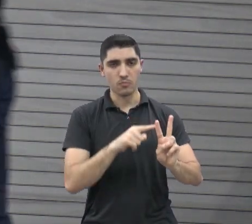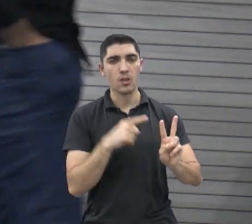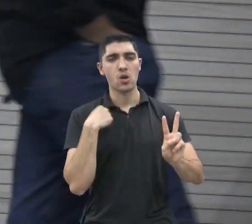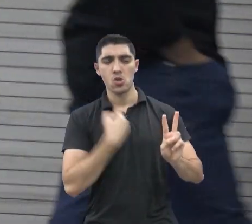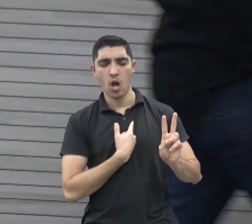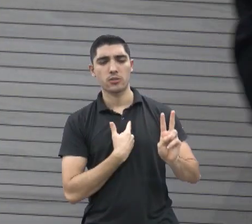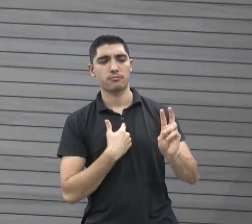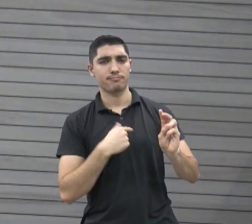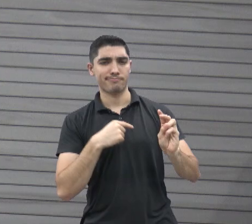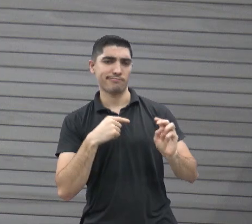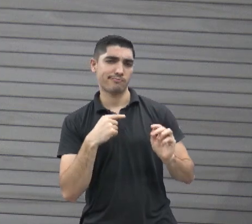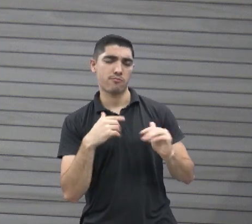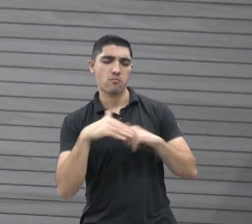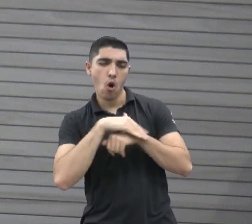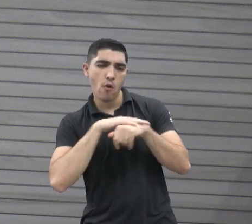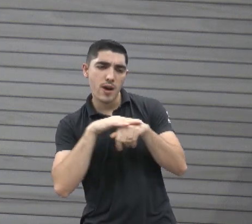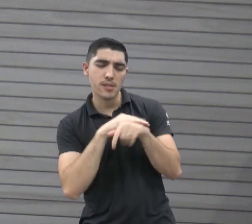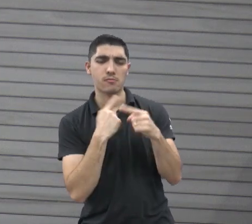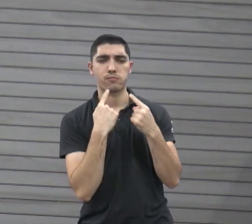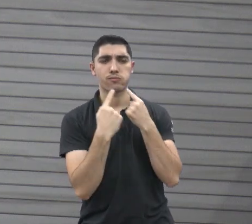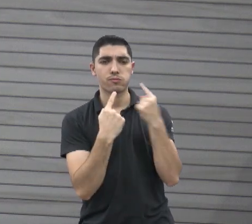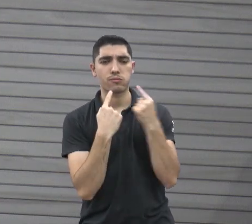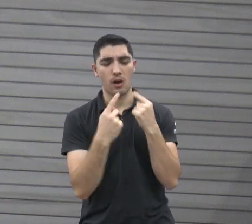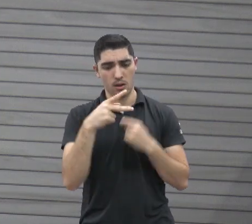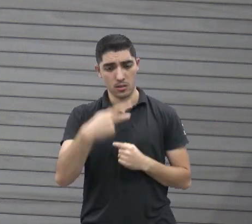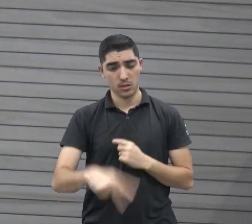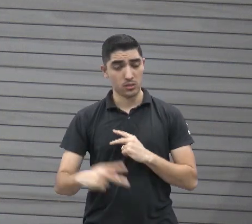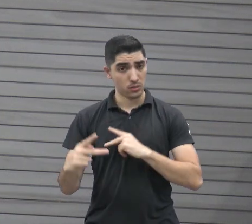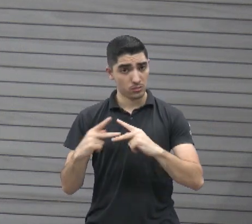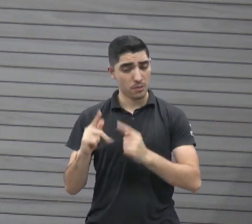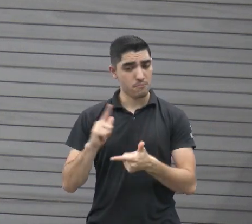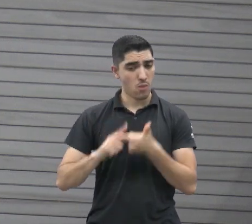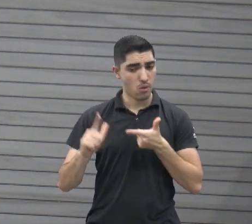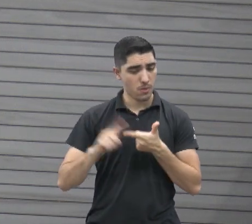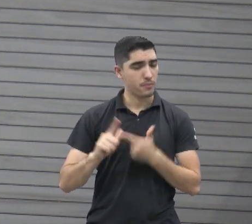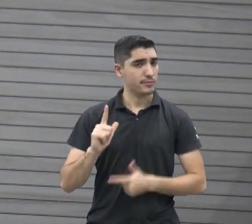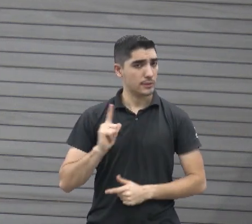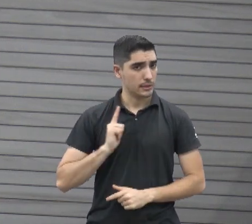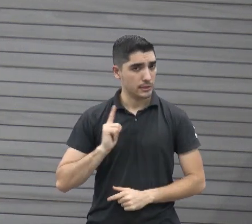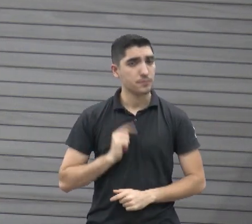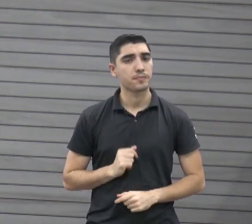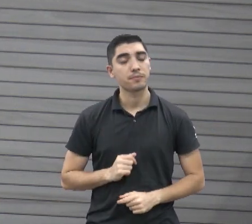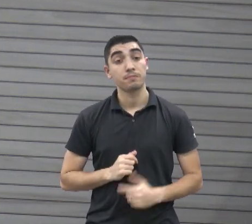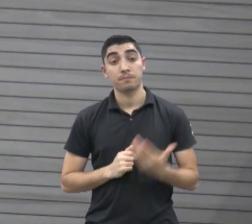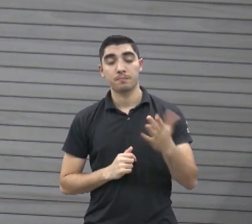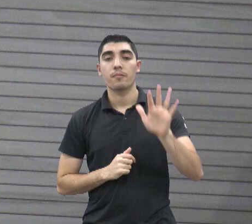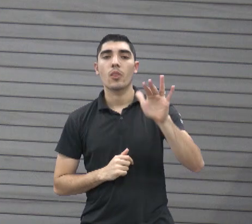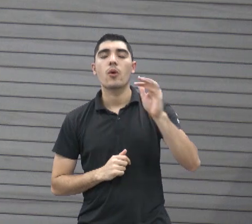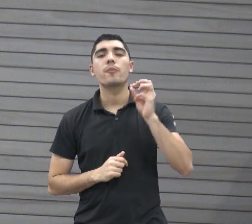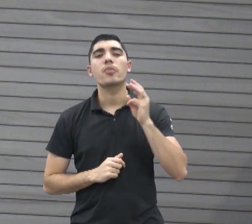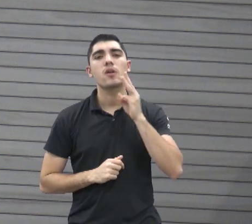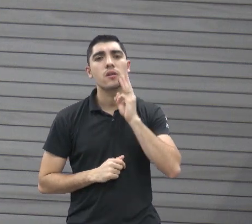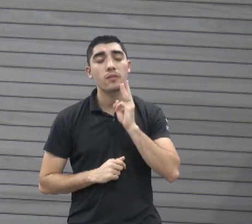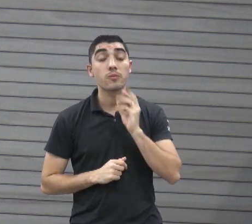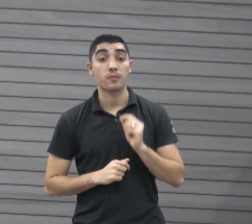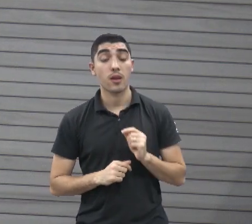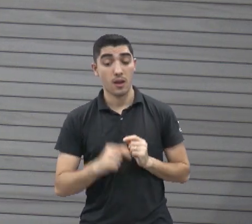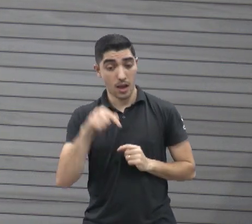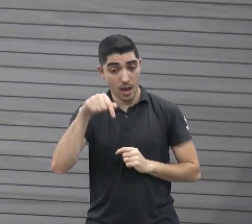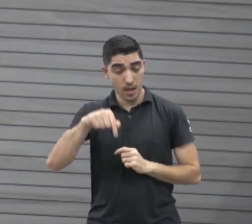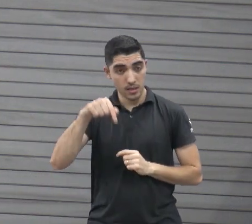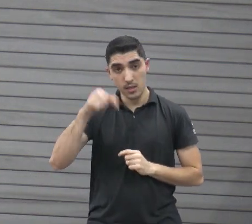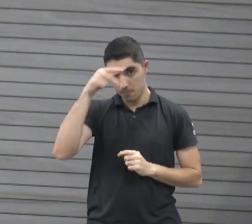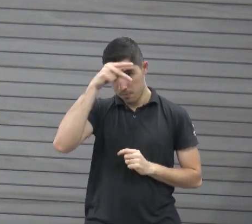nossa cidade está enfrentando. Vereador, a prefeitura já fez